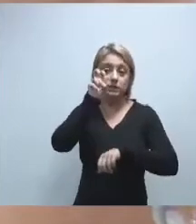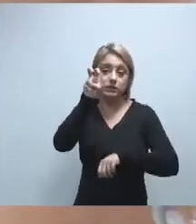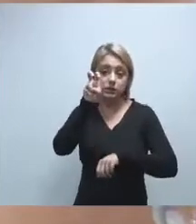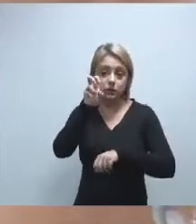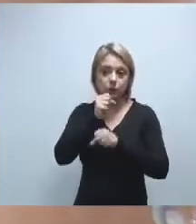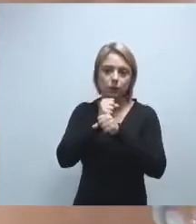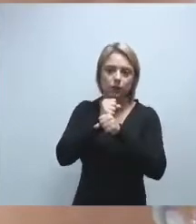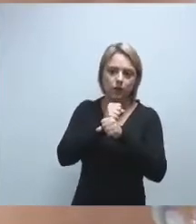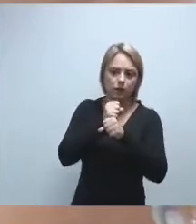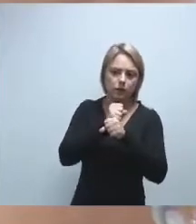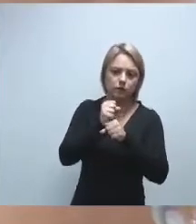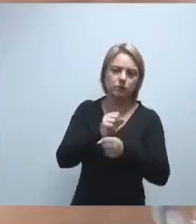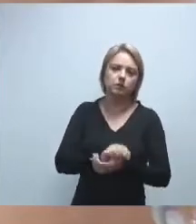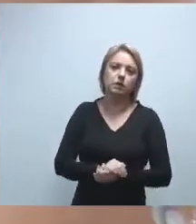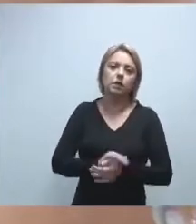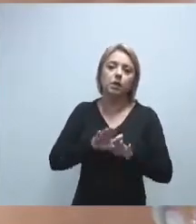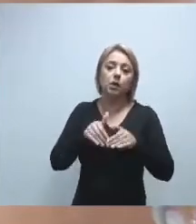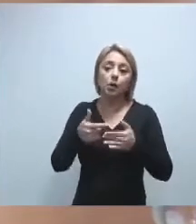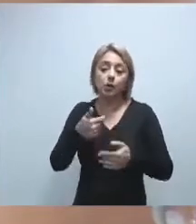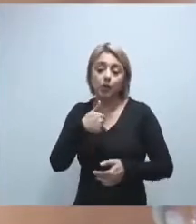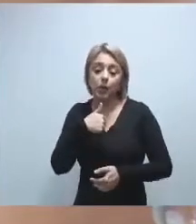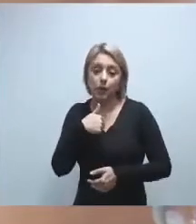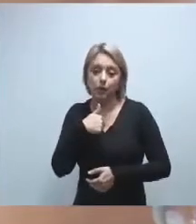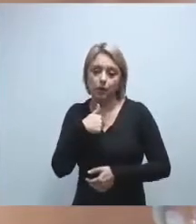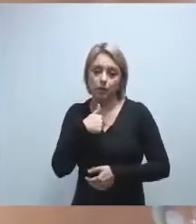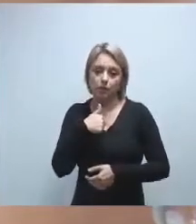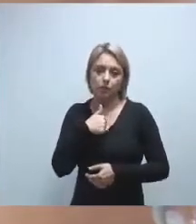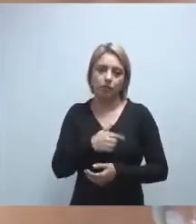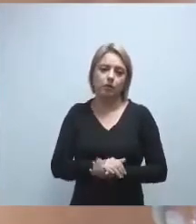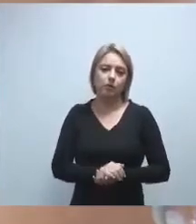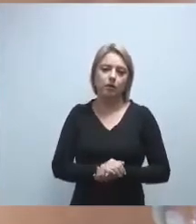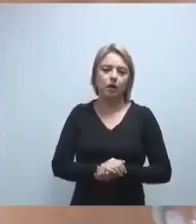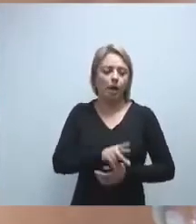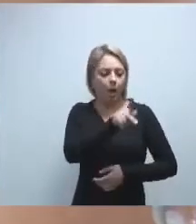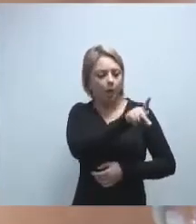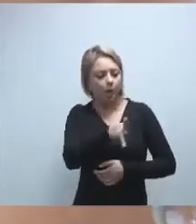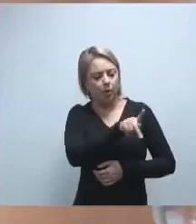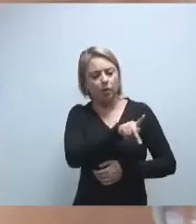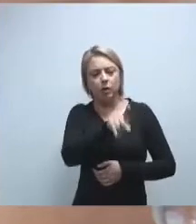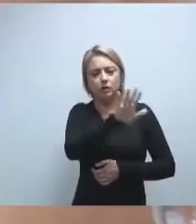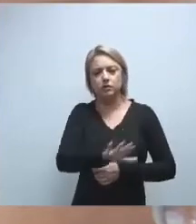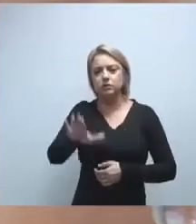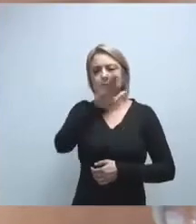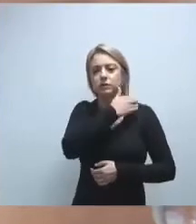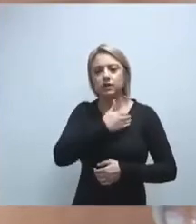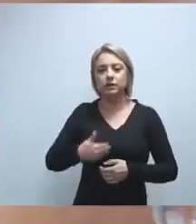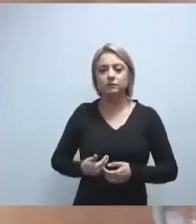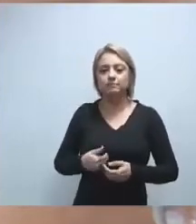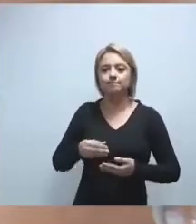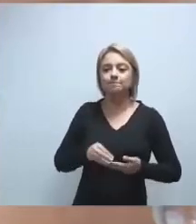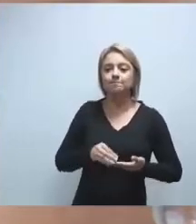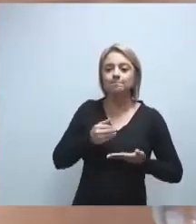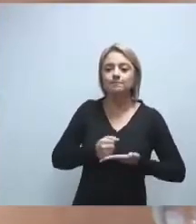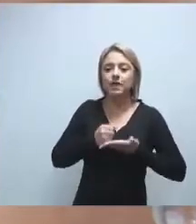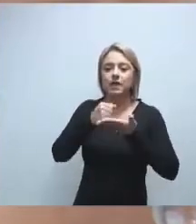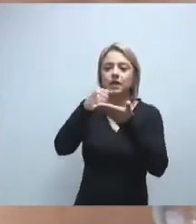anos quando eu o procurador geral da república e entreguei